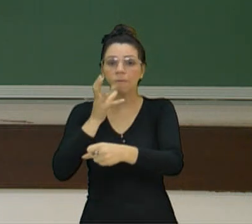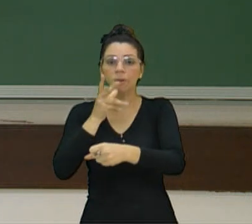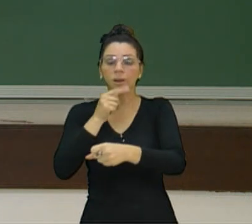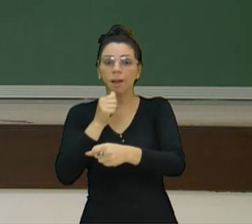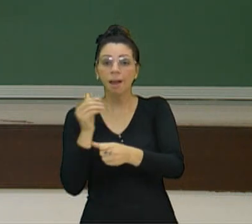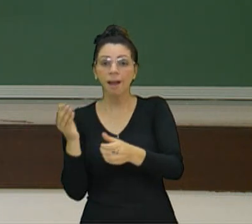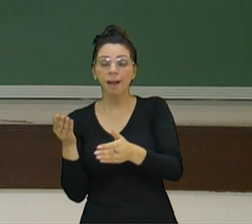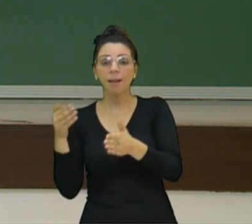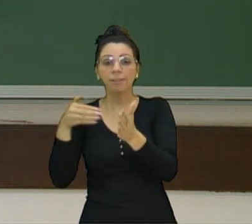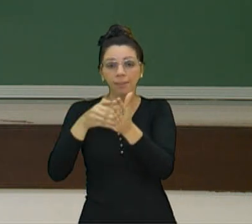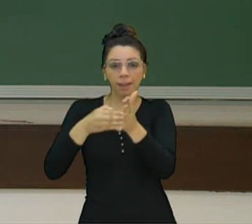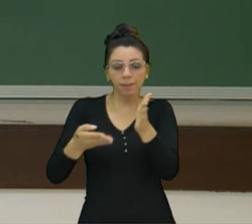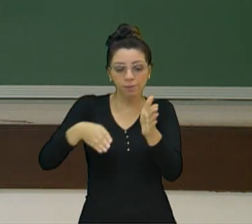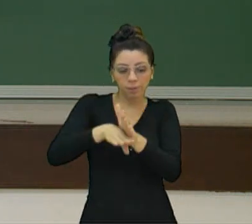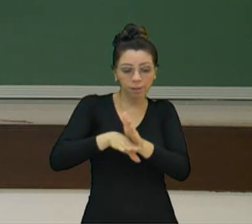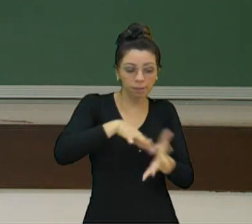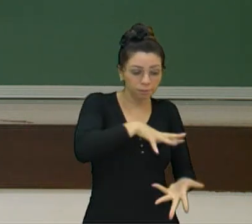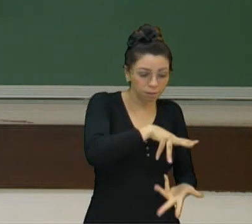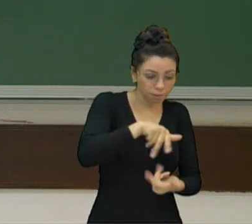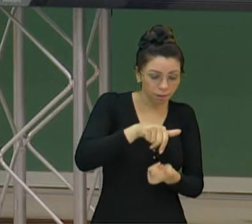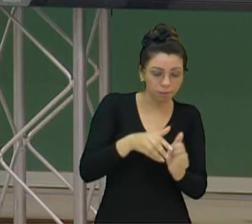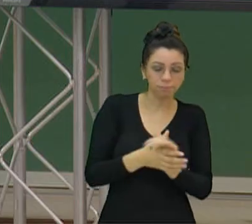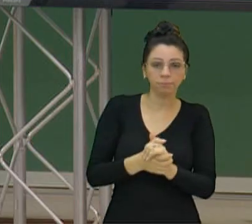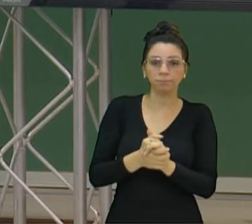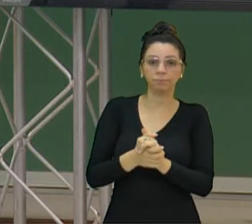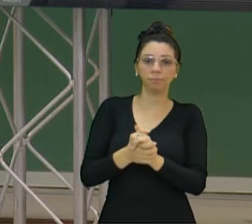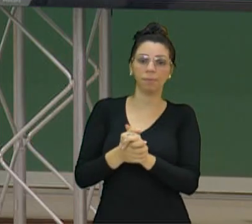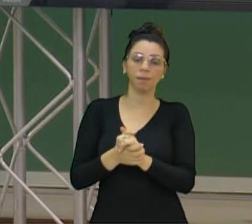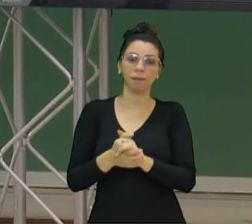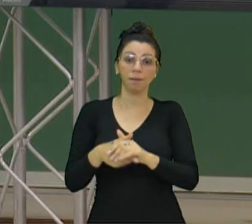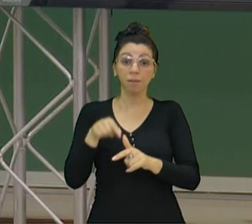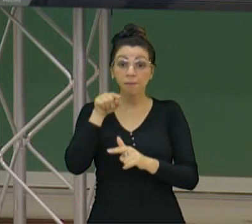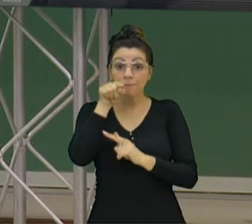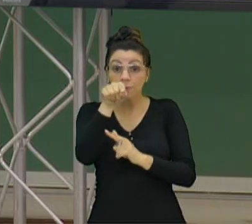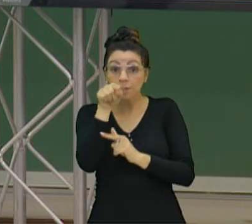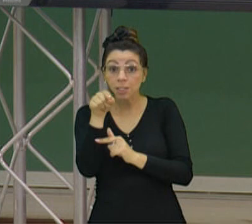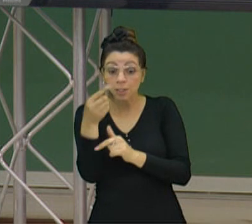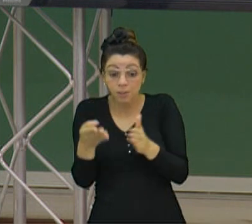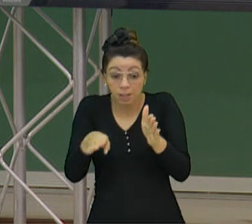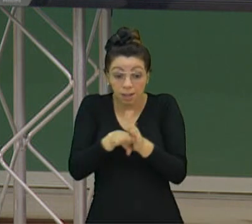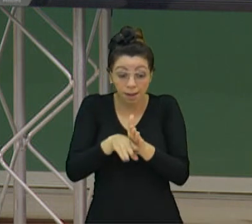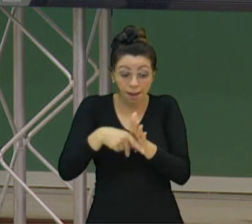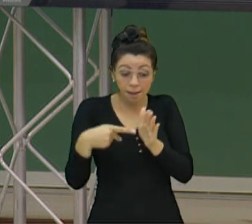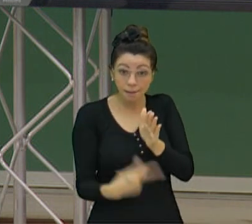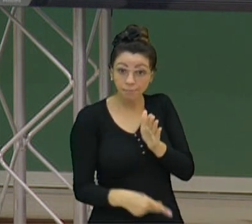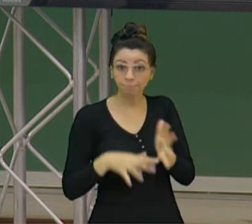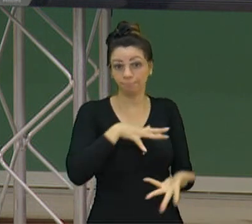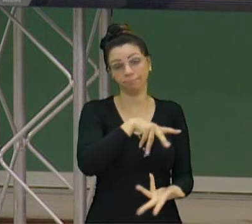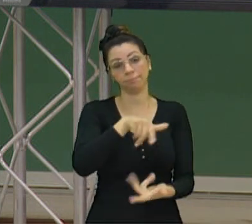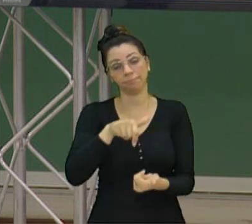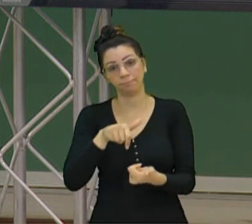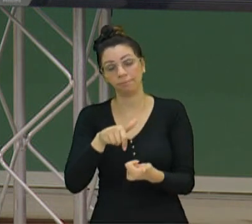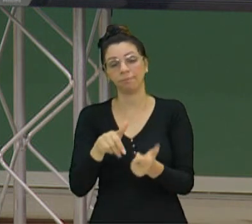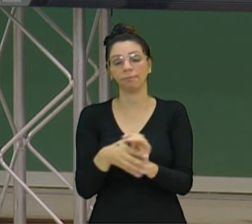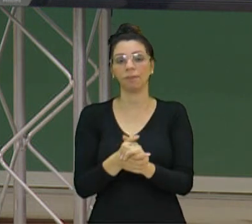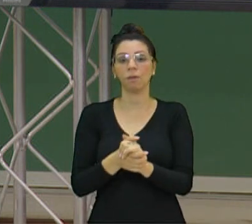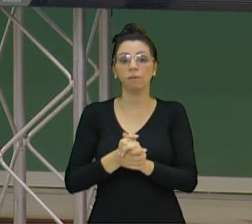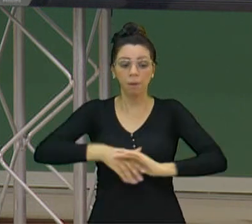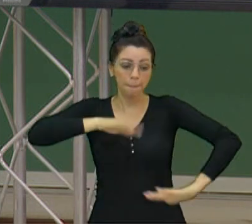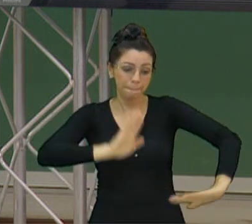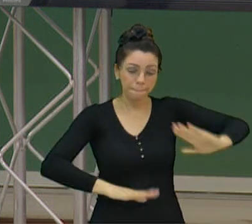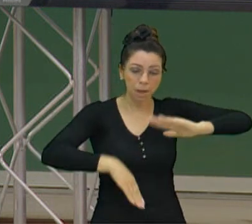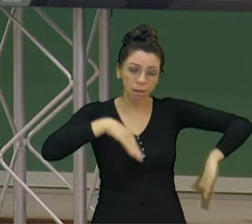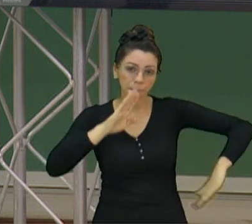à terra. Quando você chegar lá, mas apenas quando você chegar lá, você vai tocar o